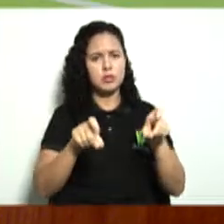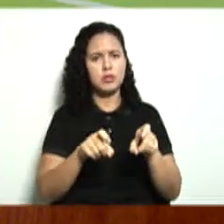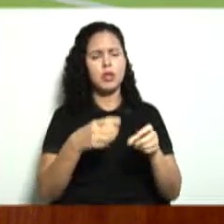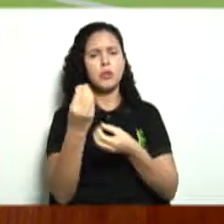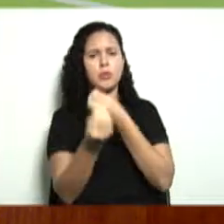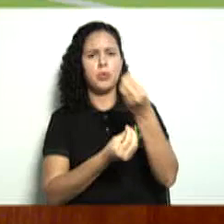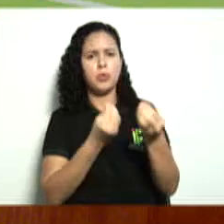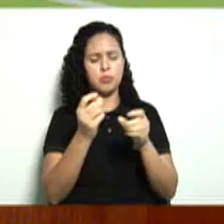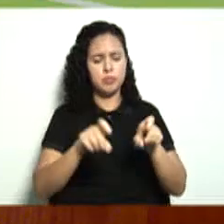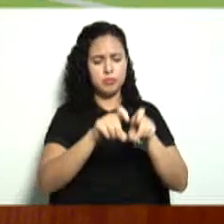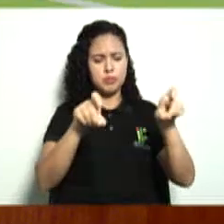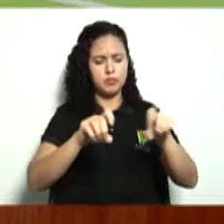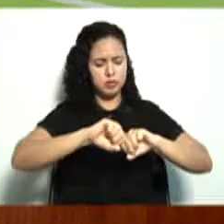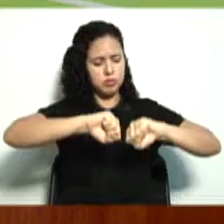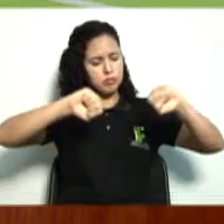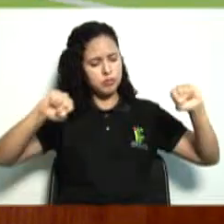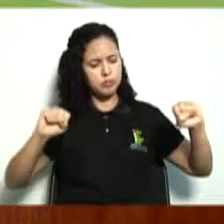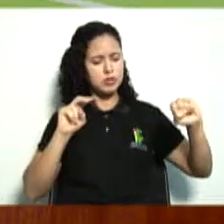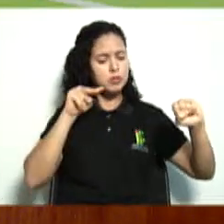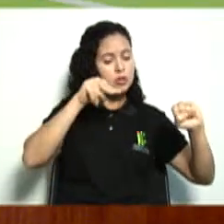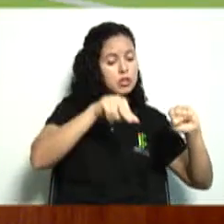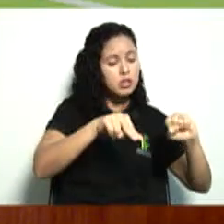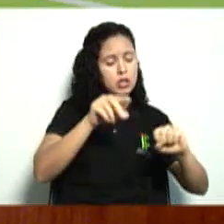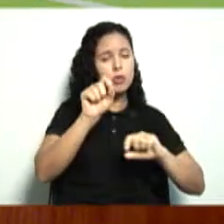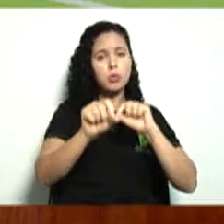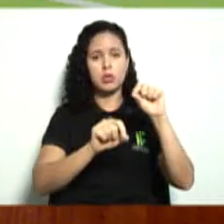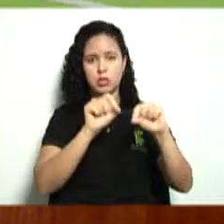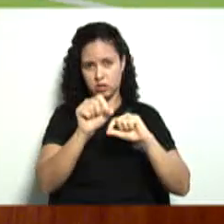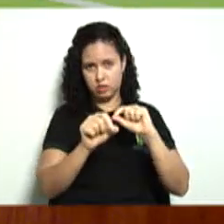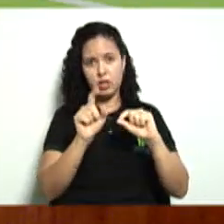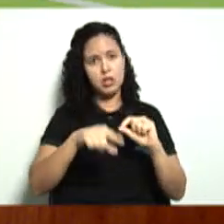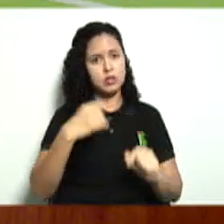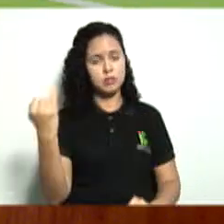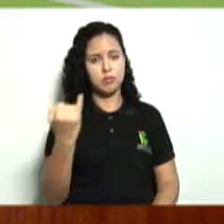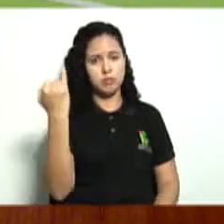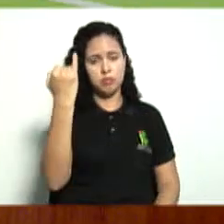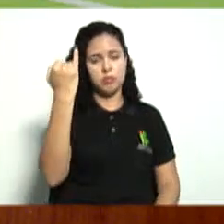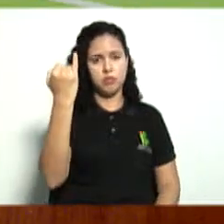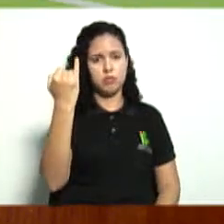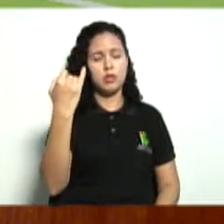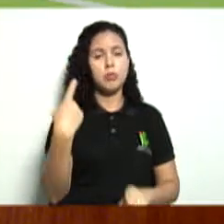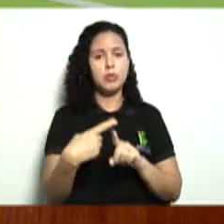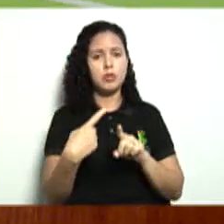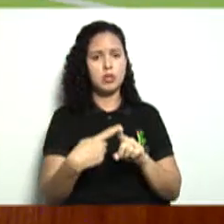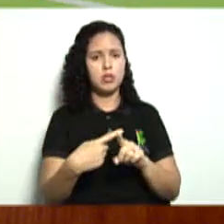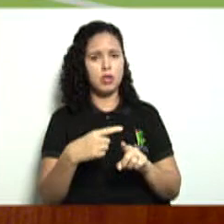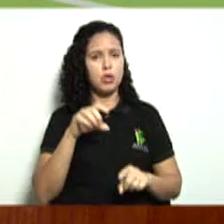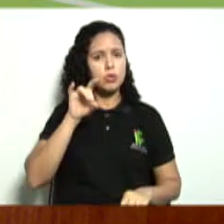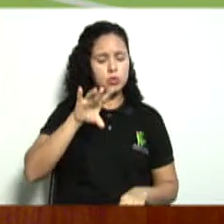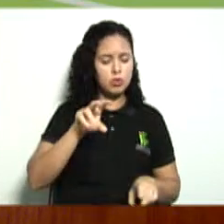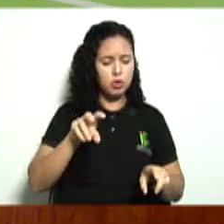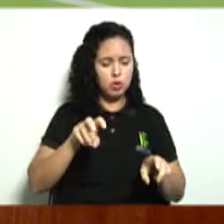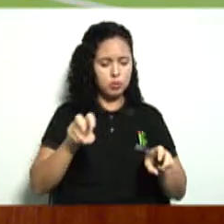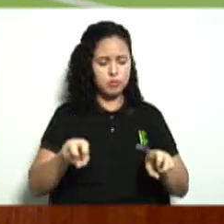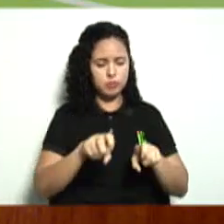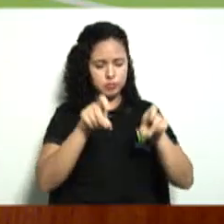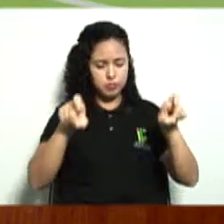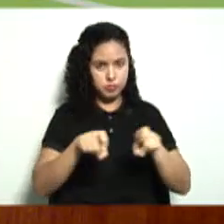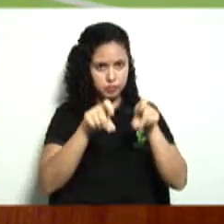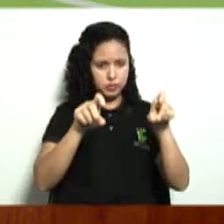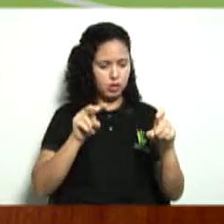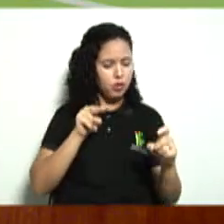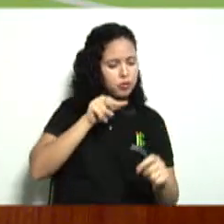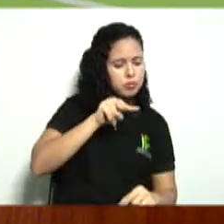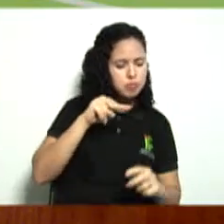computador é formado? Isso aí é importante, né, Luiz? A gente costuma ver apenas uma parte do computador, que é aquela